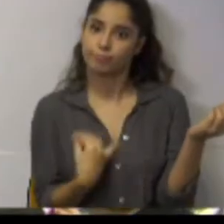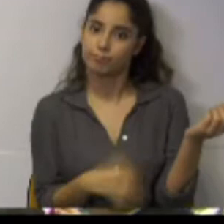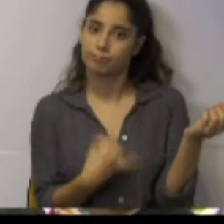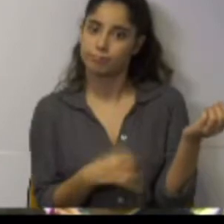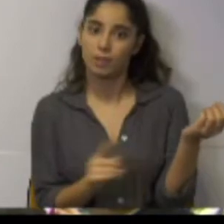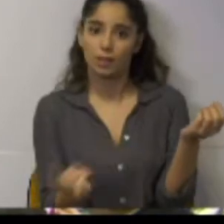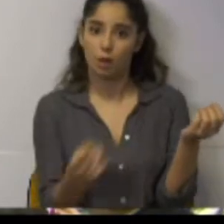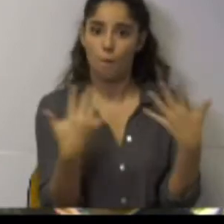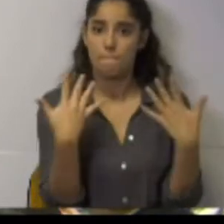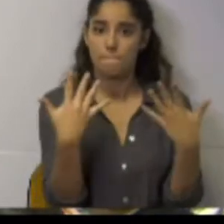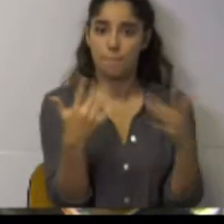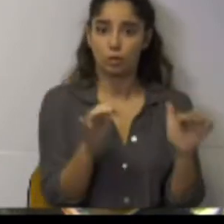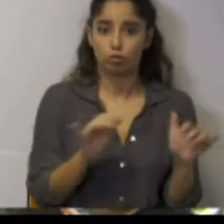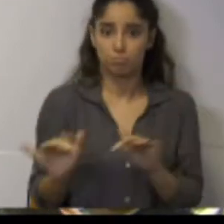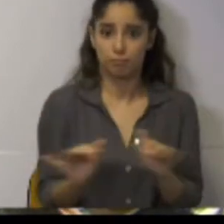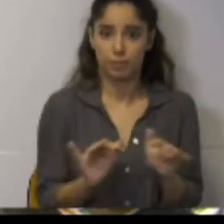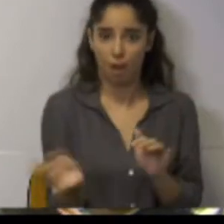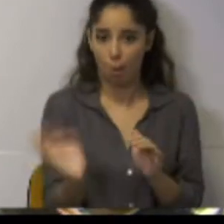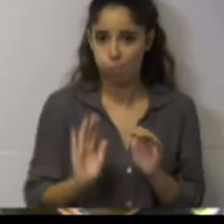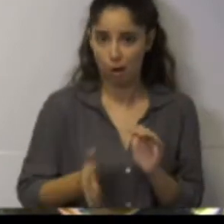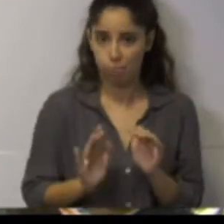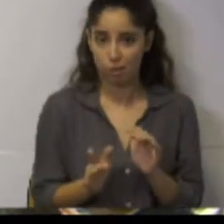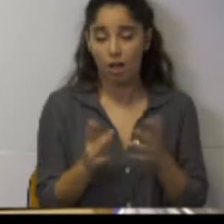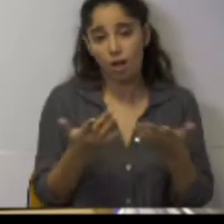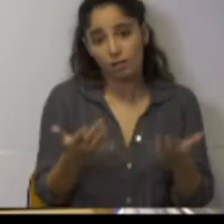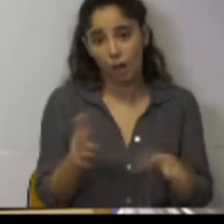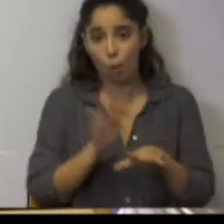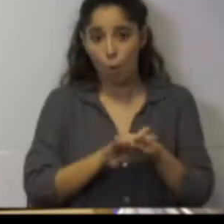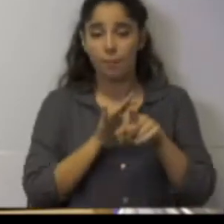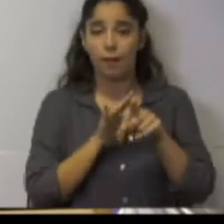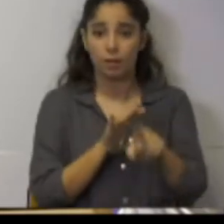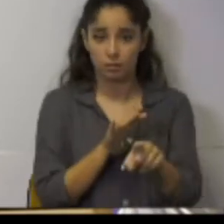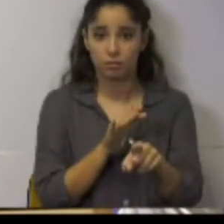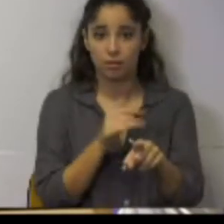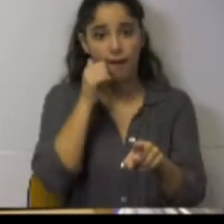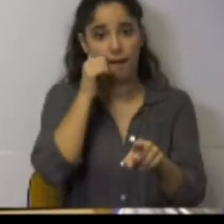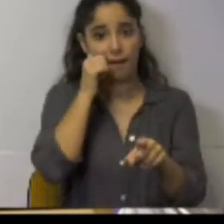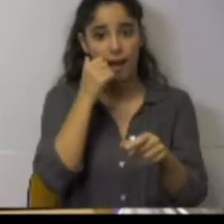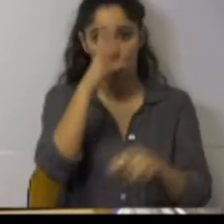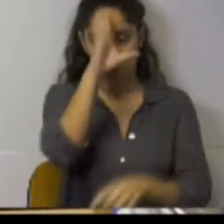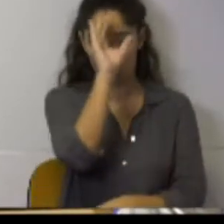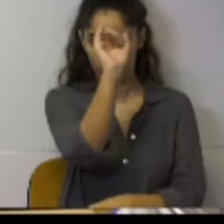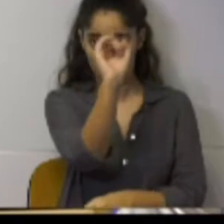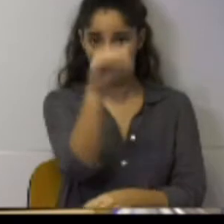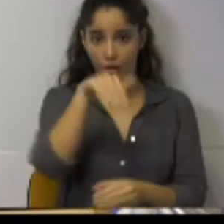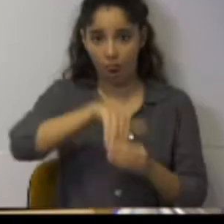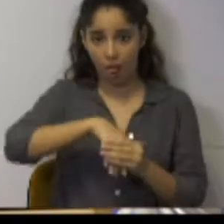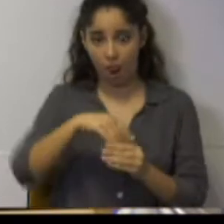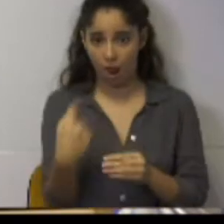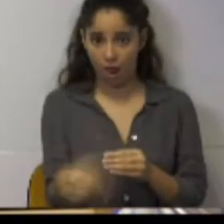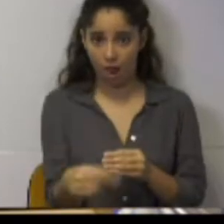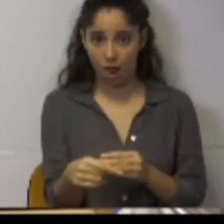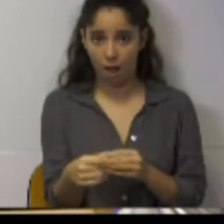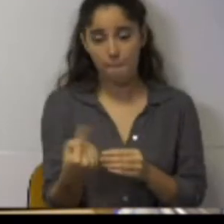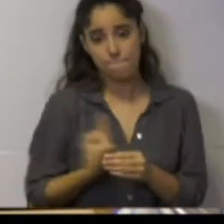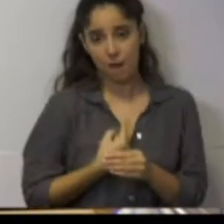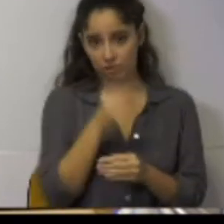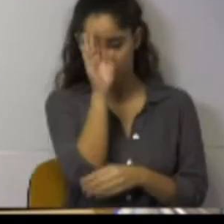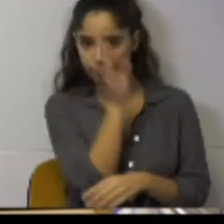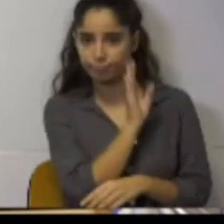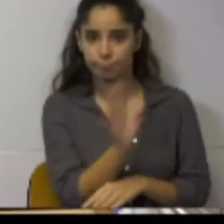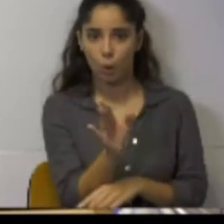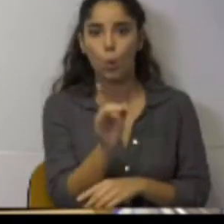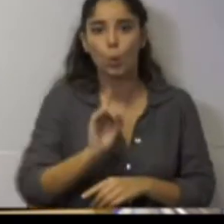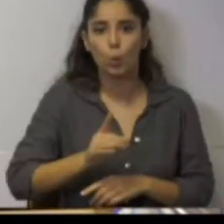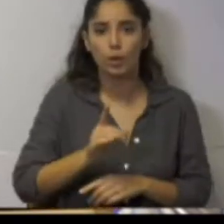calhar, mãos para tocar piano. E é por essa razão que quem governa deve ter a perfeita noção daquilo que